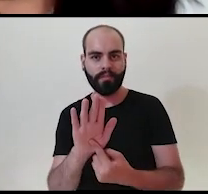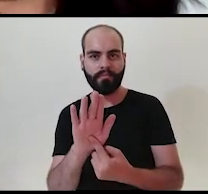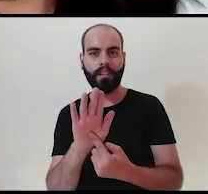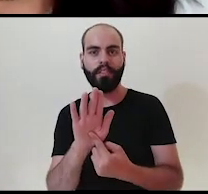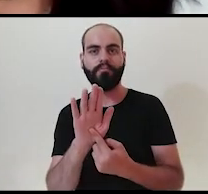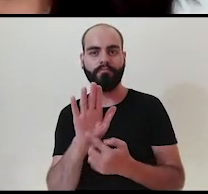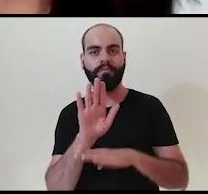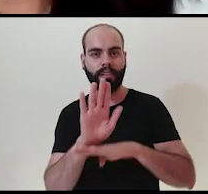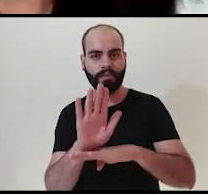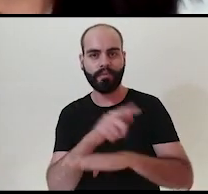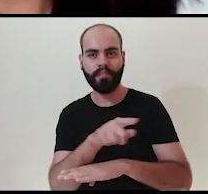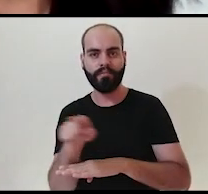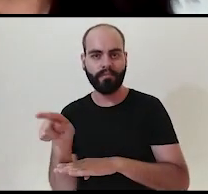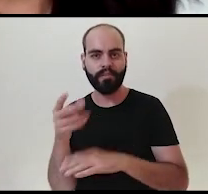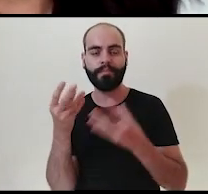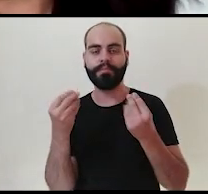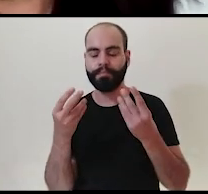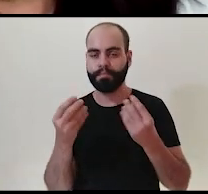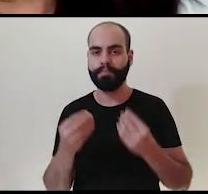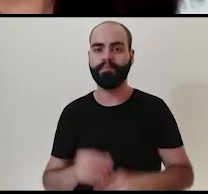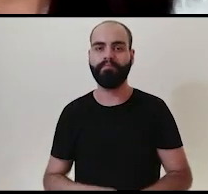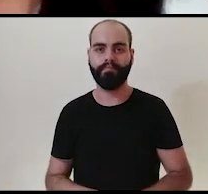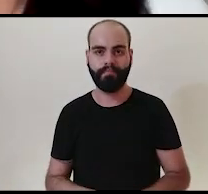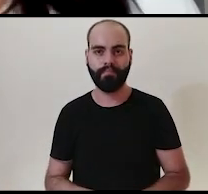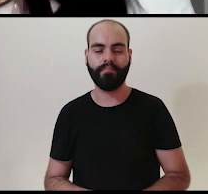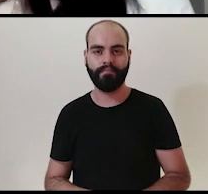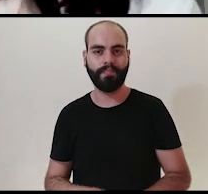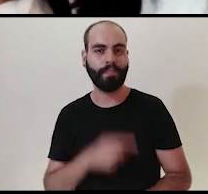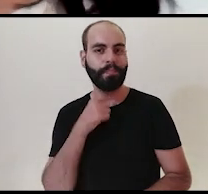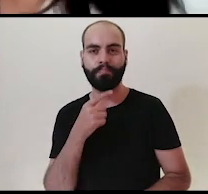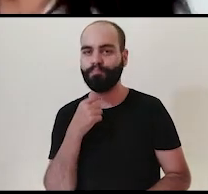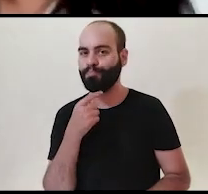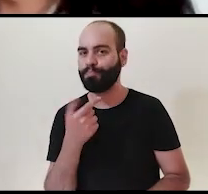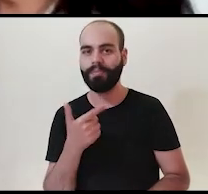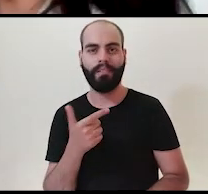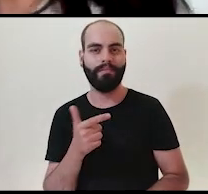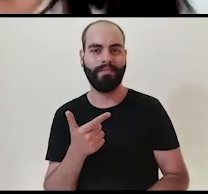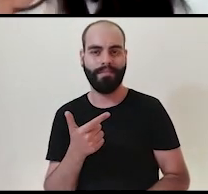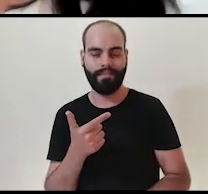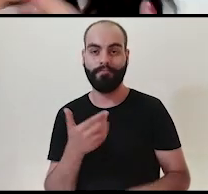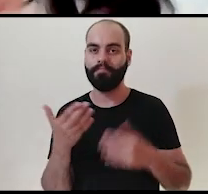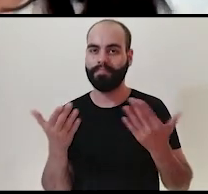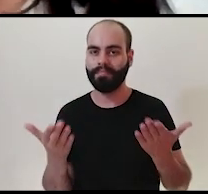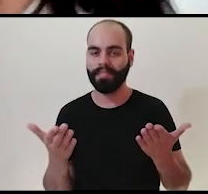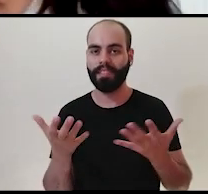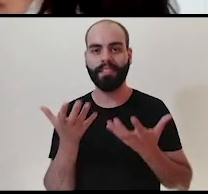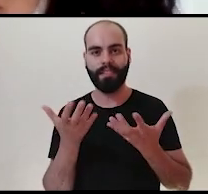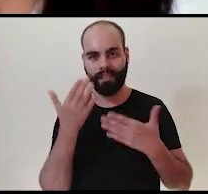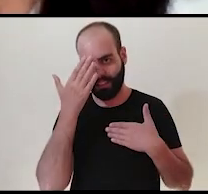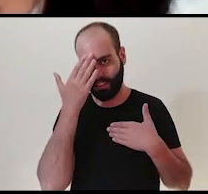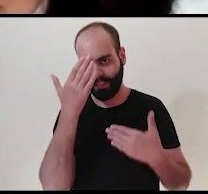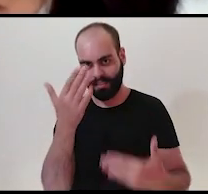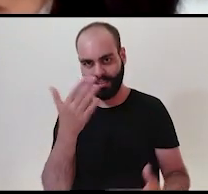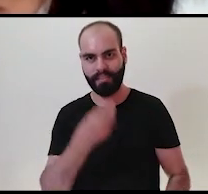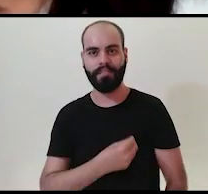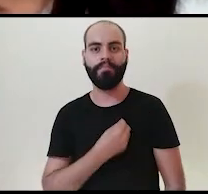vão ajudar muito Não a tenho otimizar. dúvidas. Não tenho dúvidas. Bom, Aline, queria agradecer